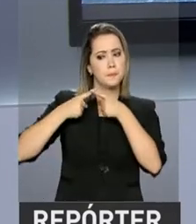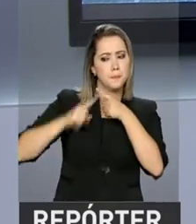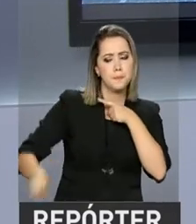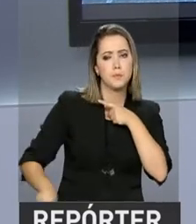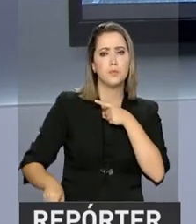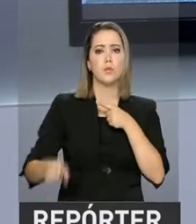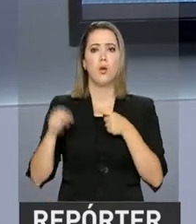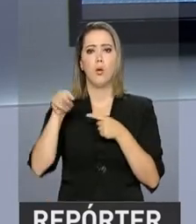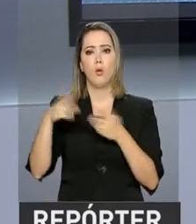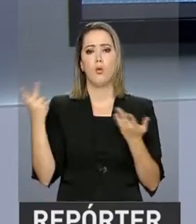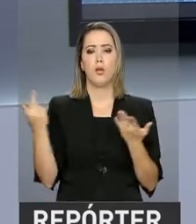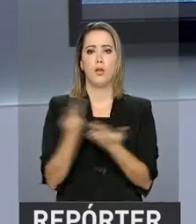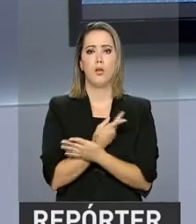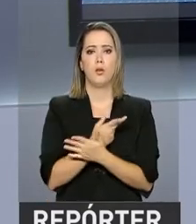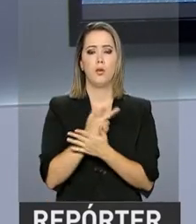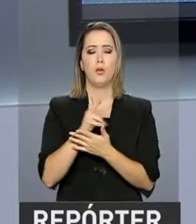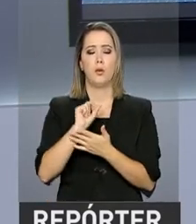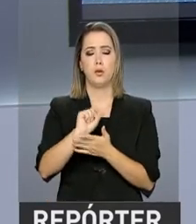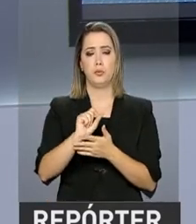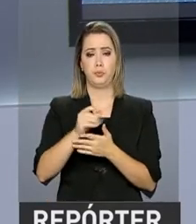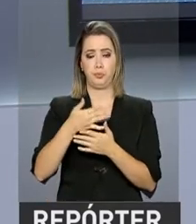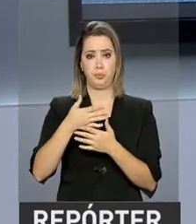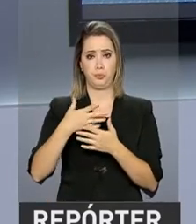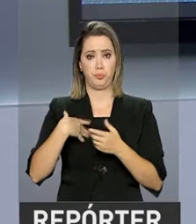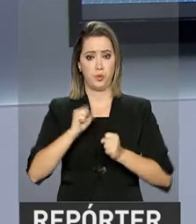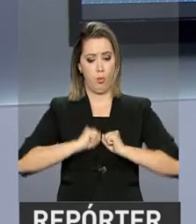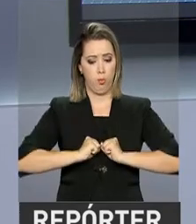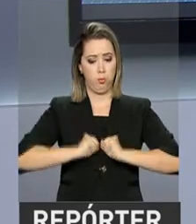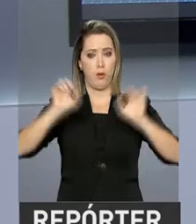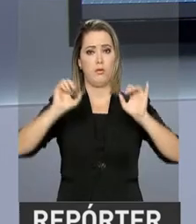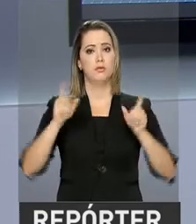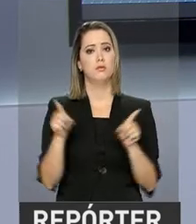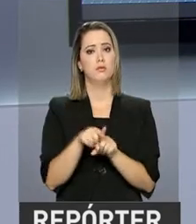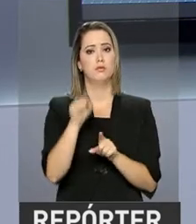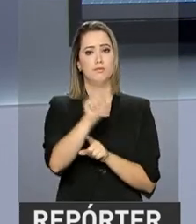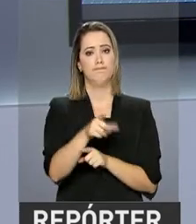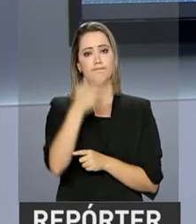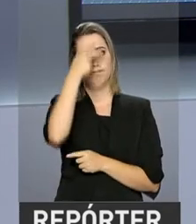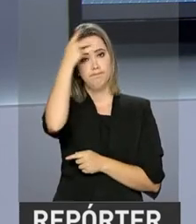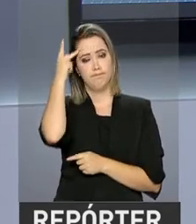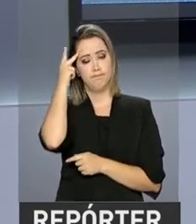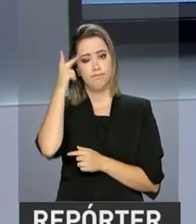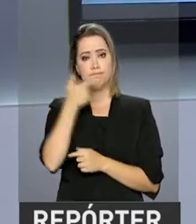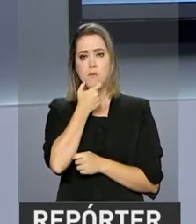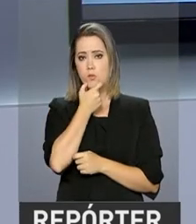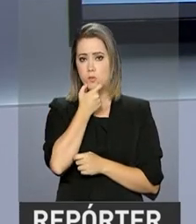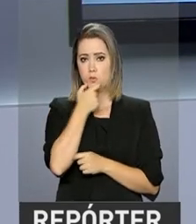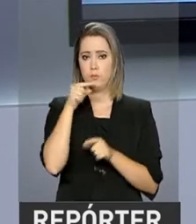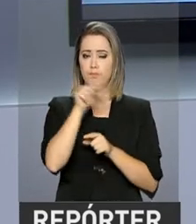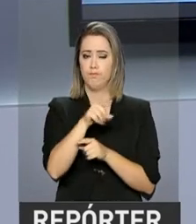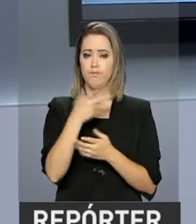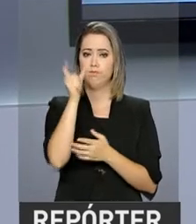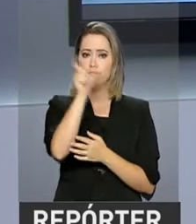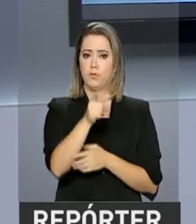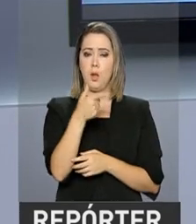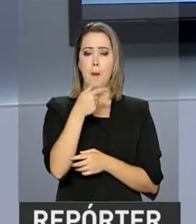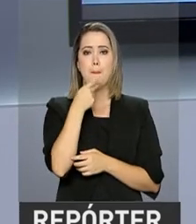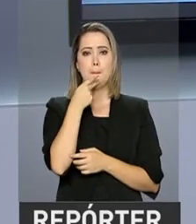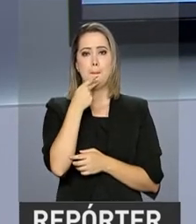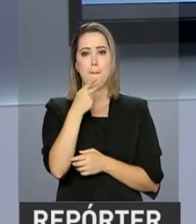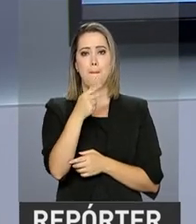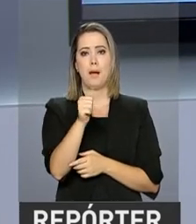terrorista ocorrido ontem na cidade de manchester no reino unido o repórter paulo la sálvia traz os detalhes para a